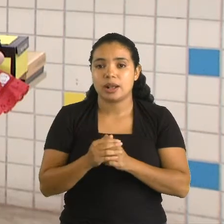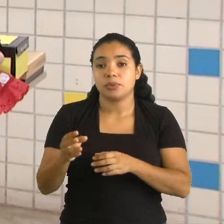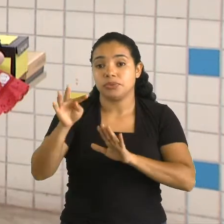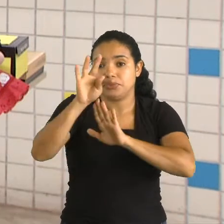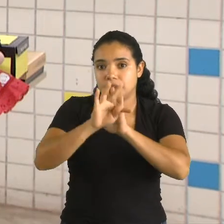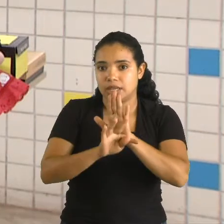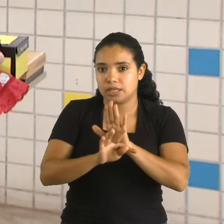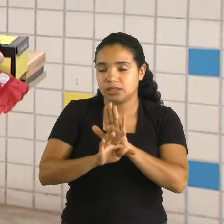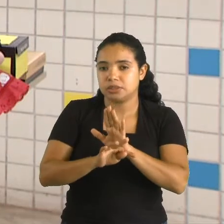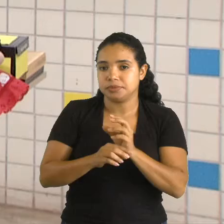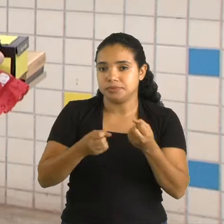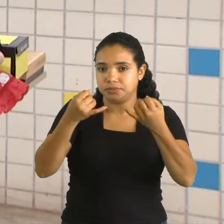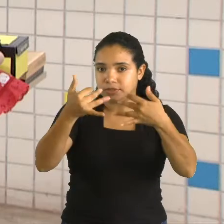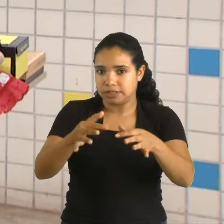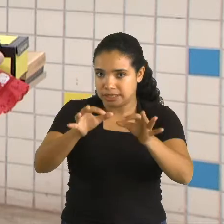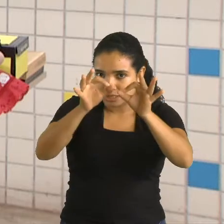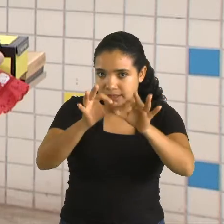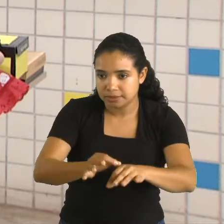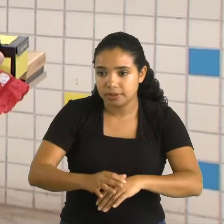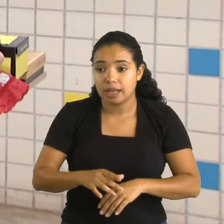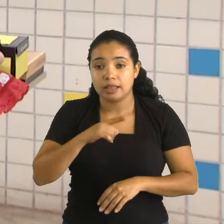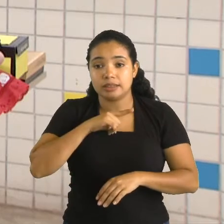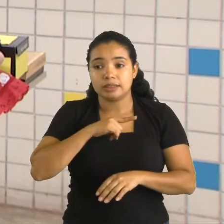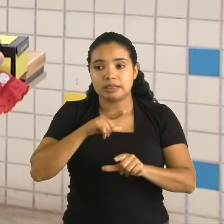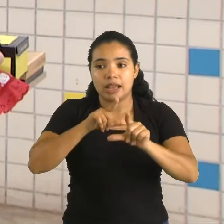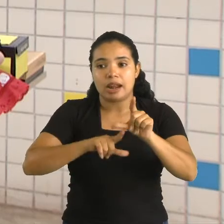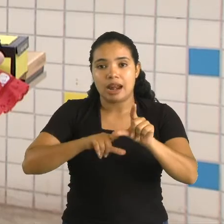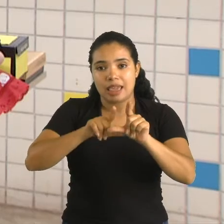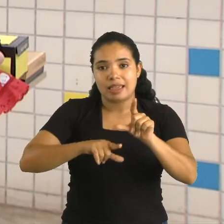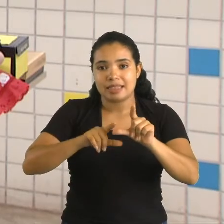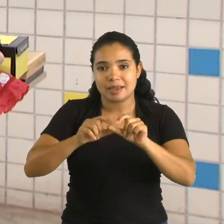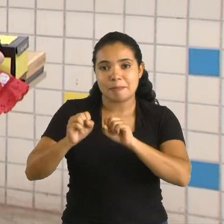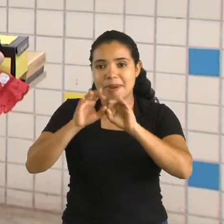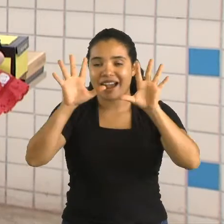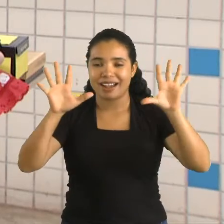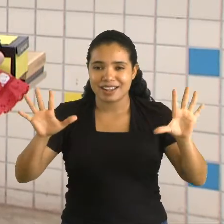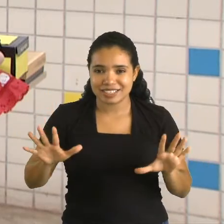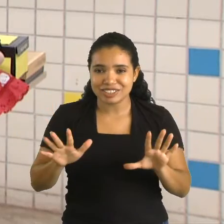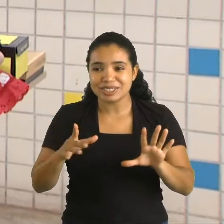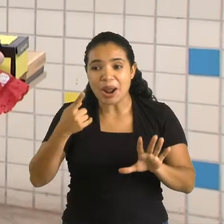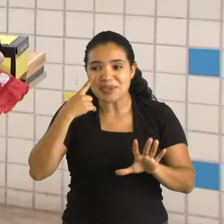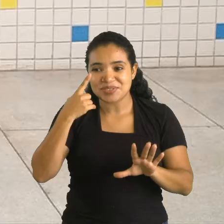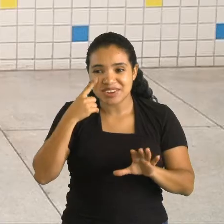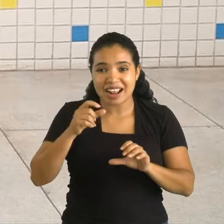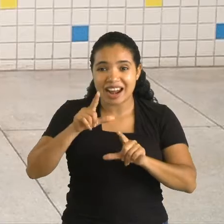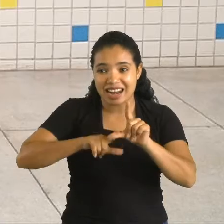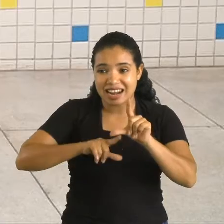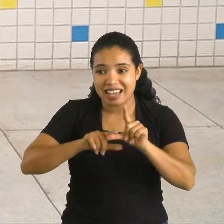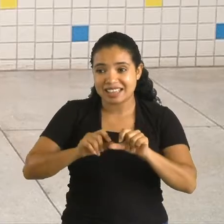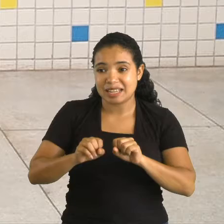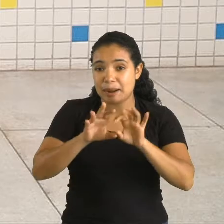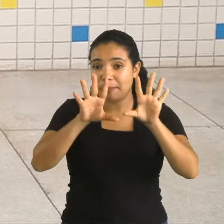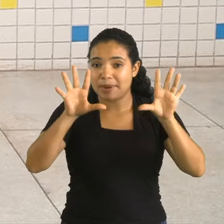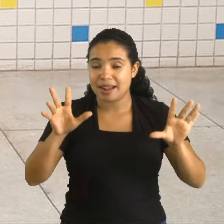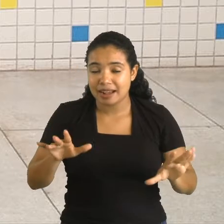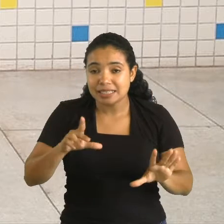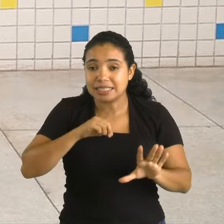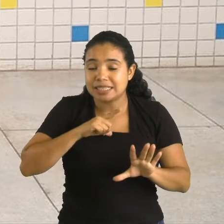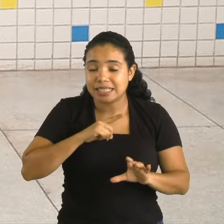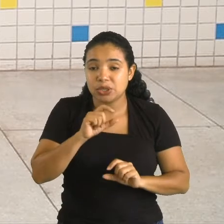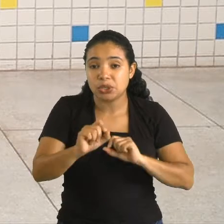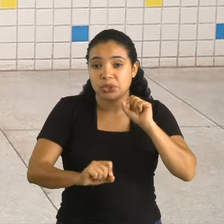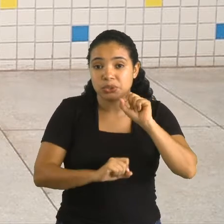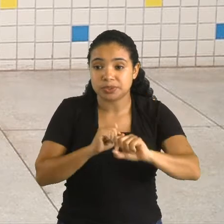texto, certo? Nós temos aqui uma maleta mágica, olha só. Nossa maleta mágica, nós vamos trabalhar